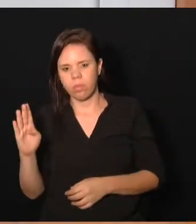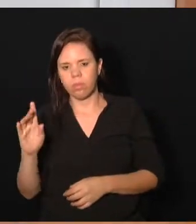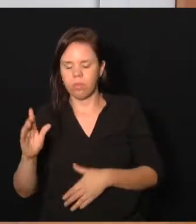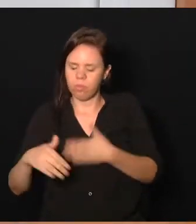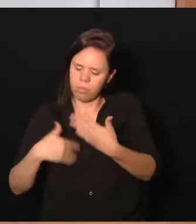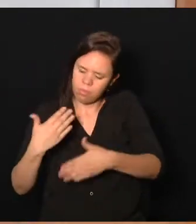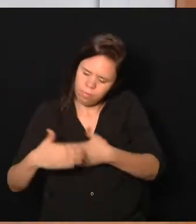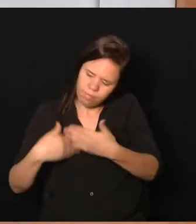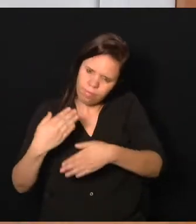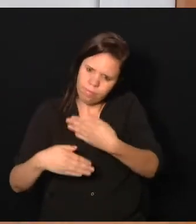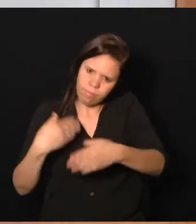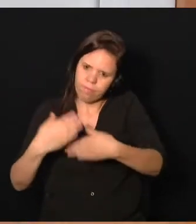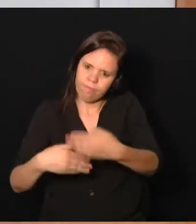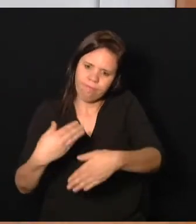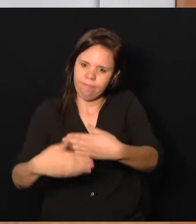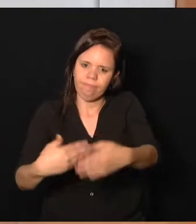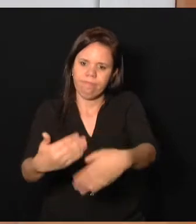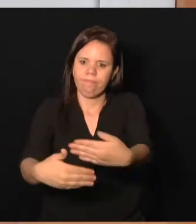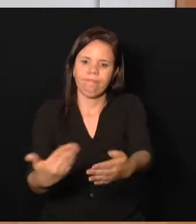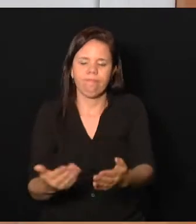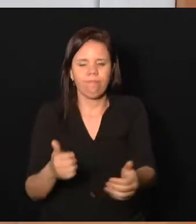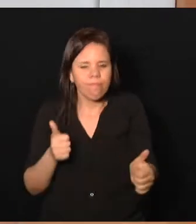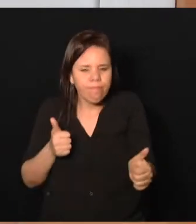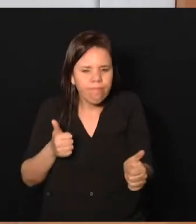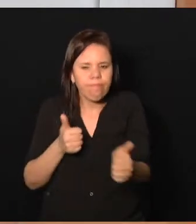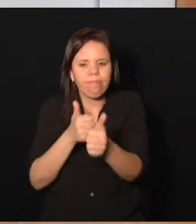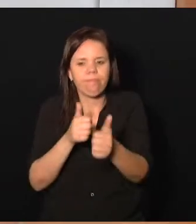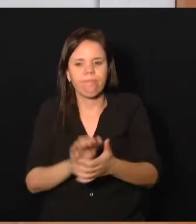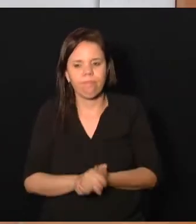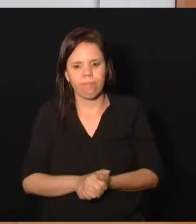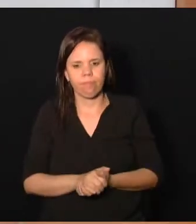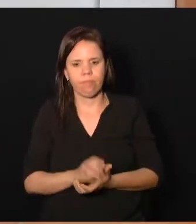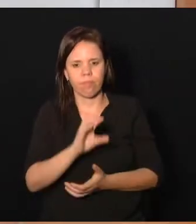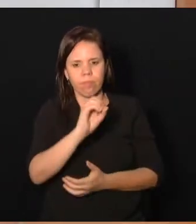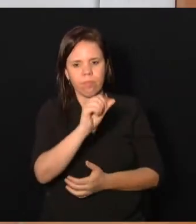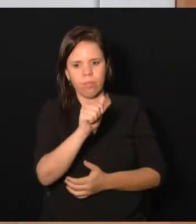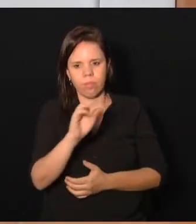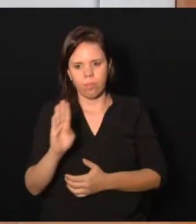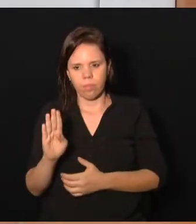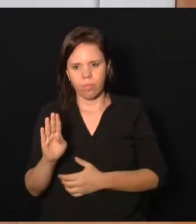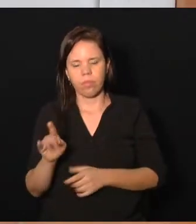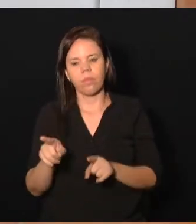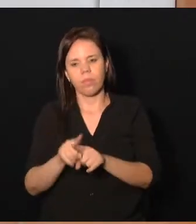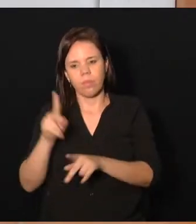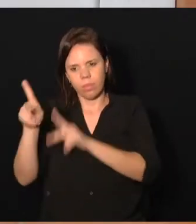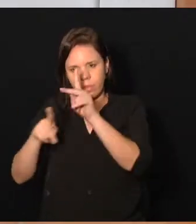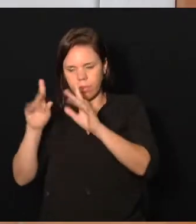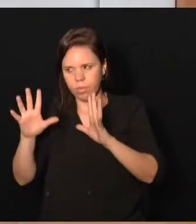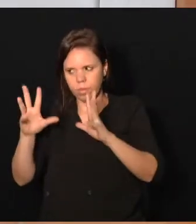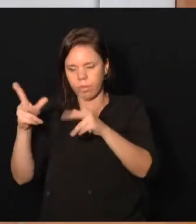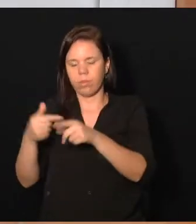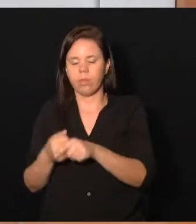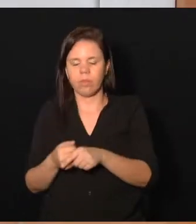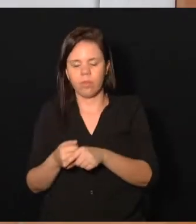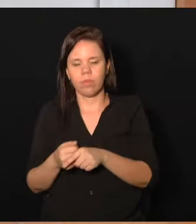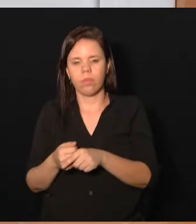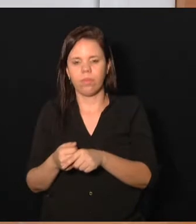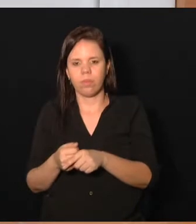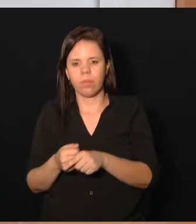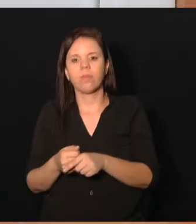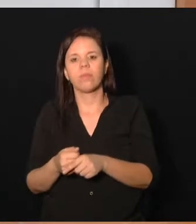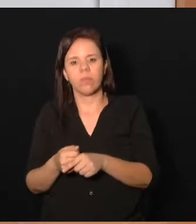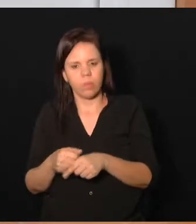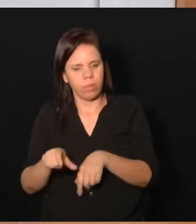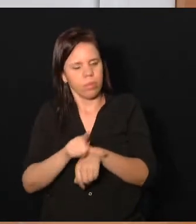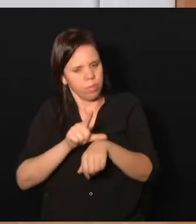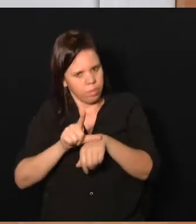Rubens, uma aproximação entre a Ordem dos Advogados e população e poder público. Hoje